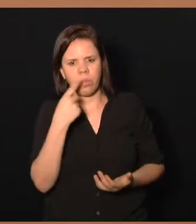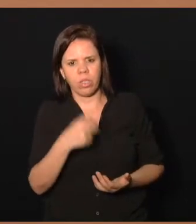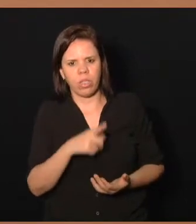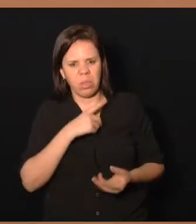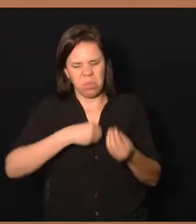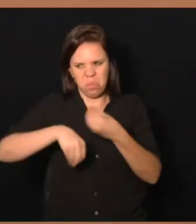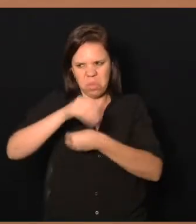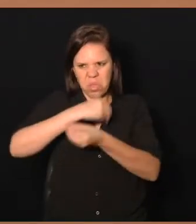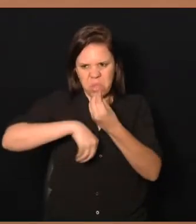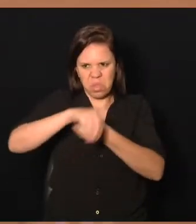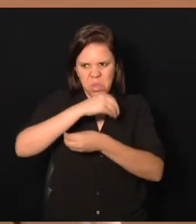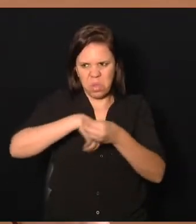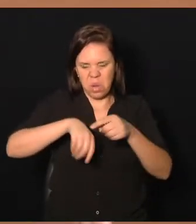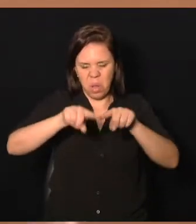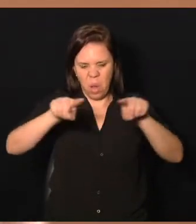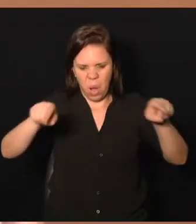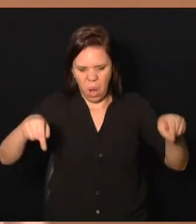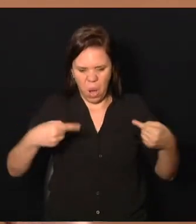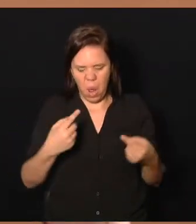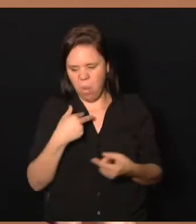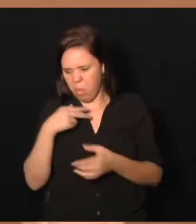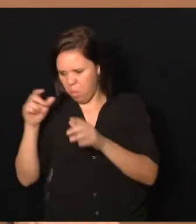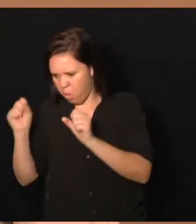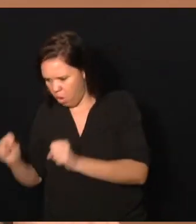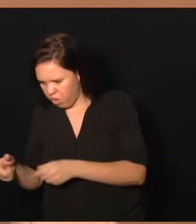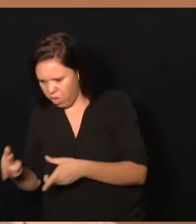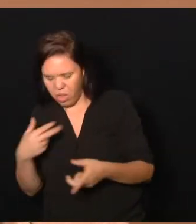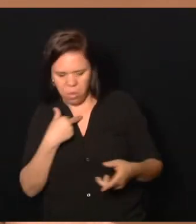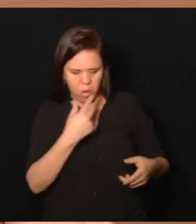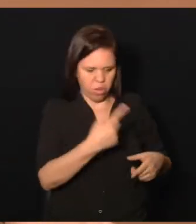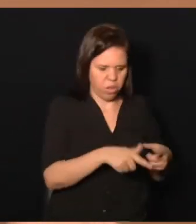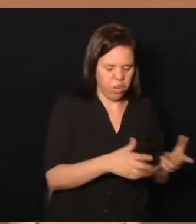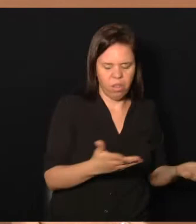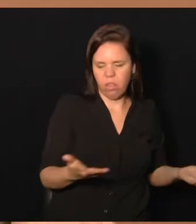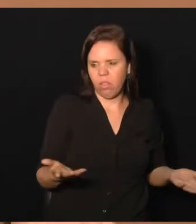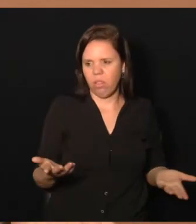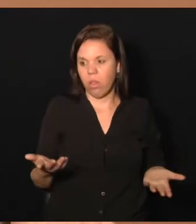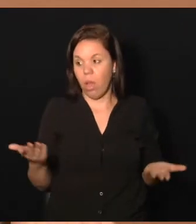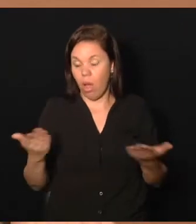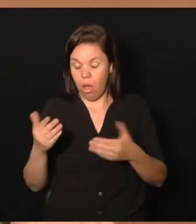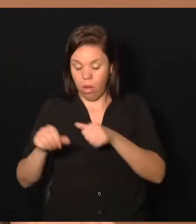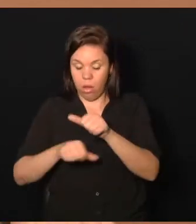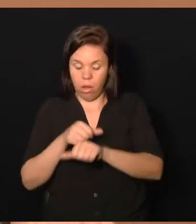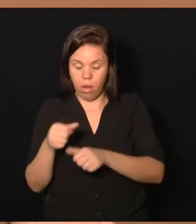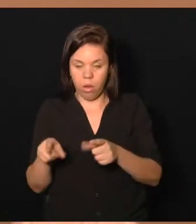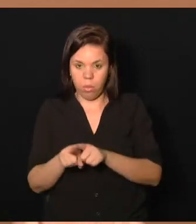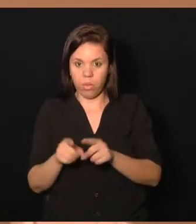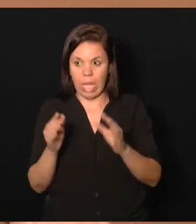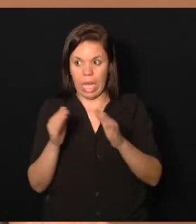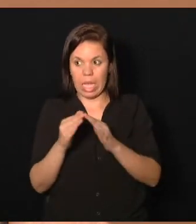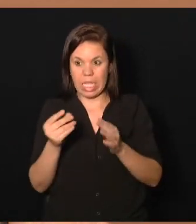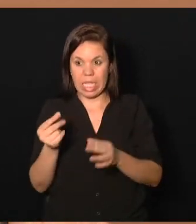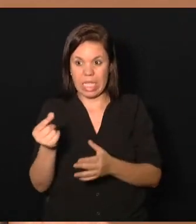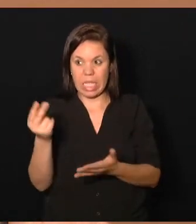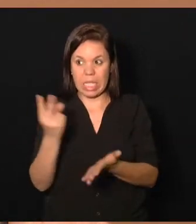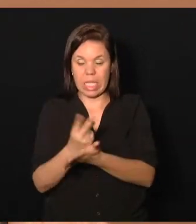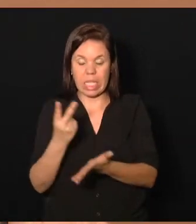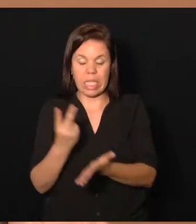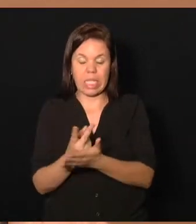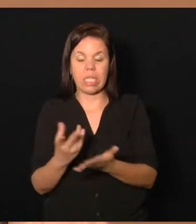porque antigamente podia aqui, não podia ali, podia... Hoje não, as casas de longa permanência, elas vão